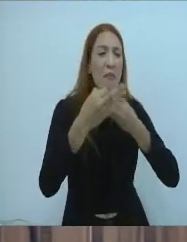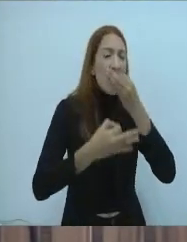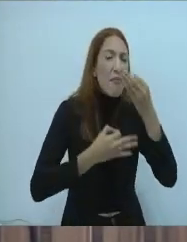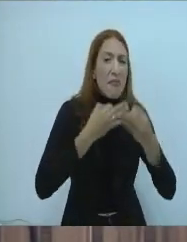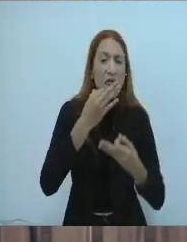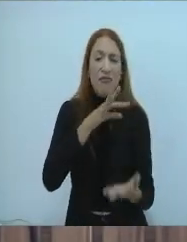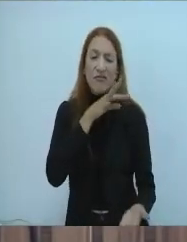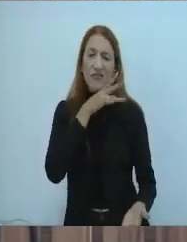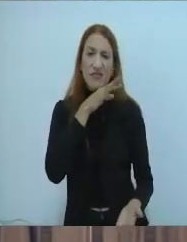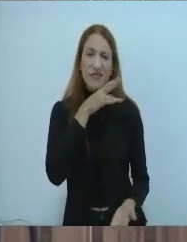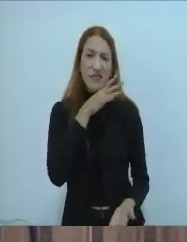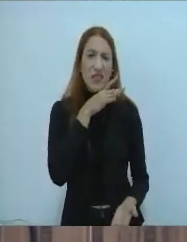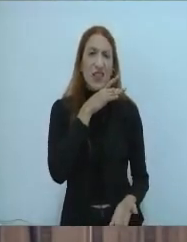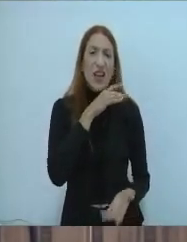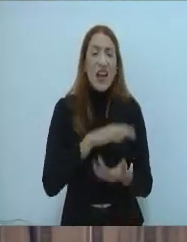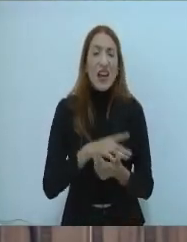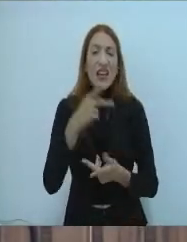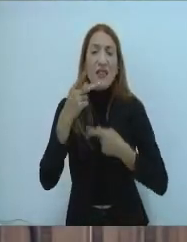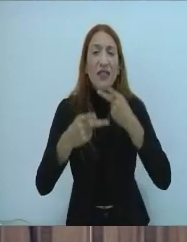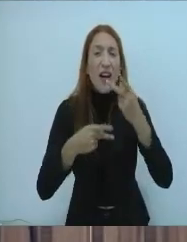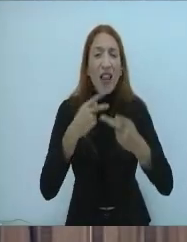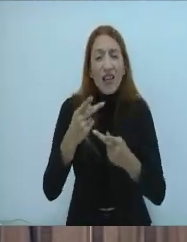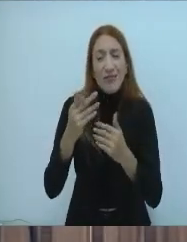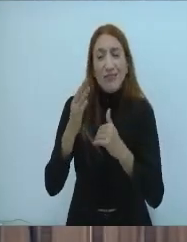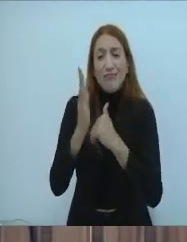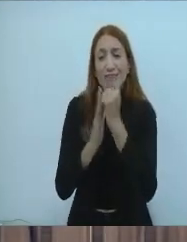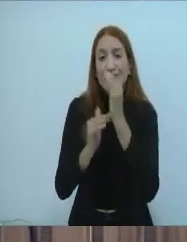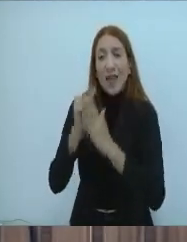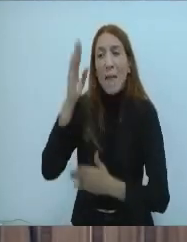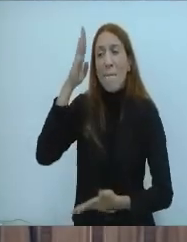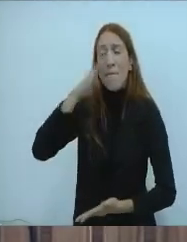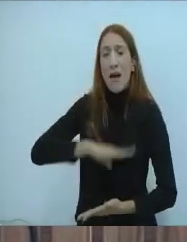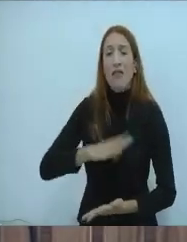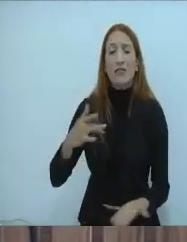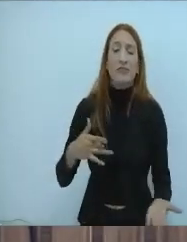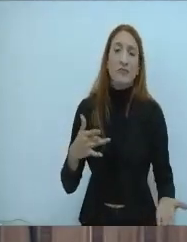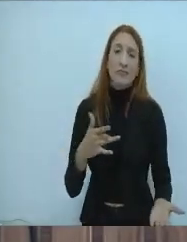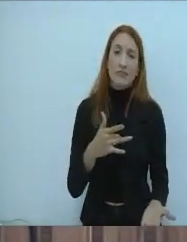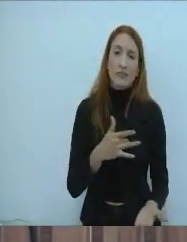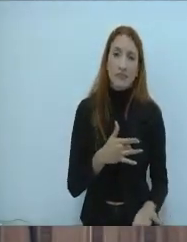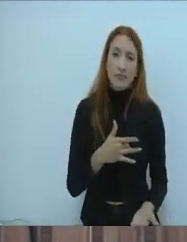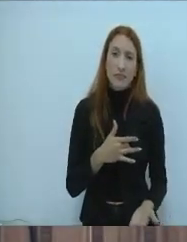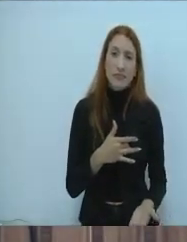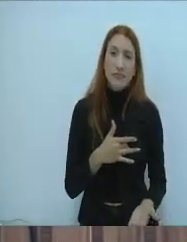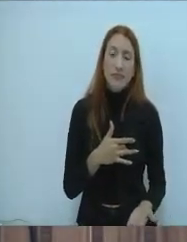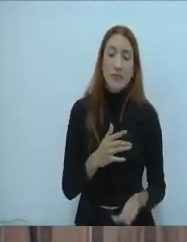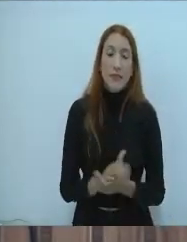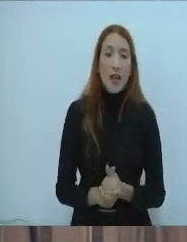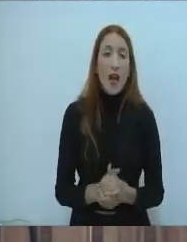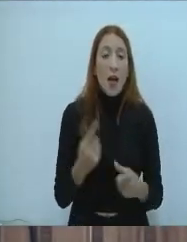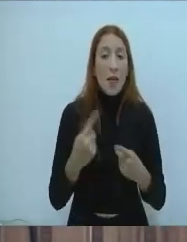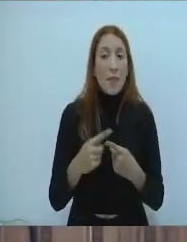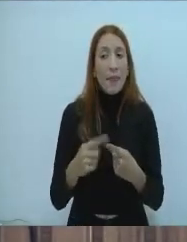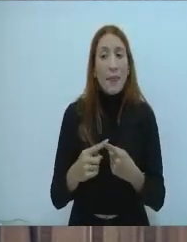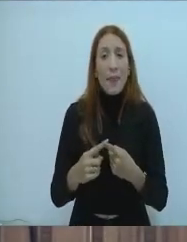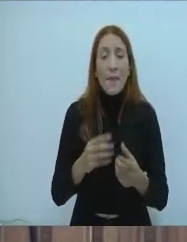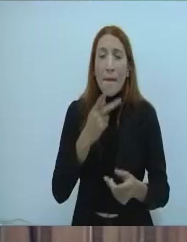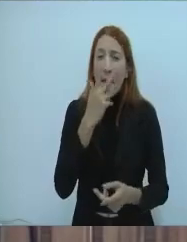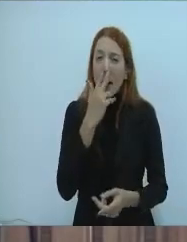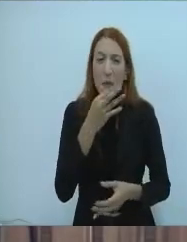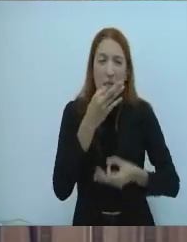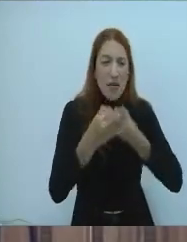e os anos de desqualificar os nossos funcionários públicos da Saúde como munição para fazer oposição